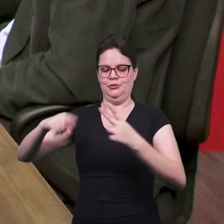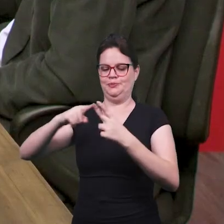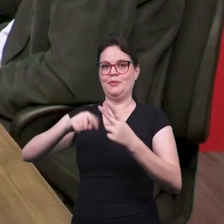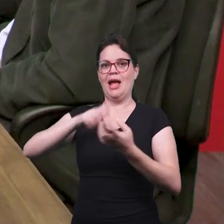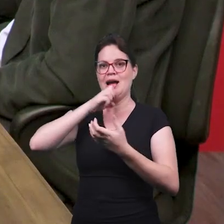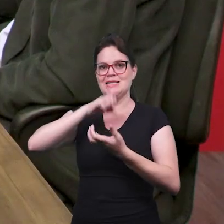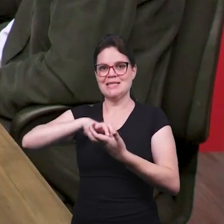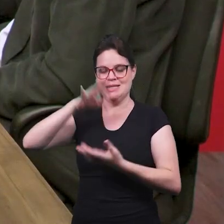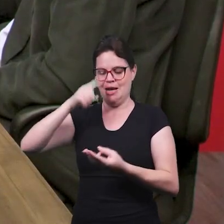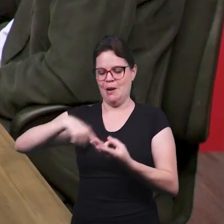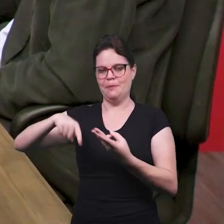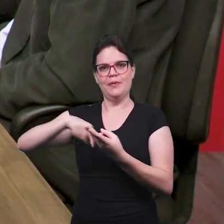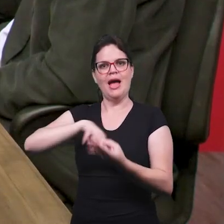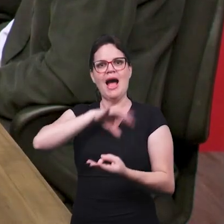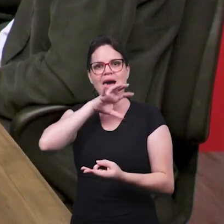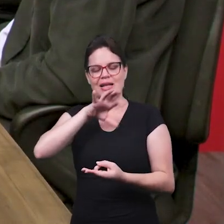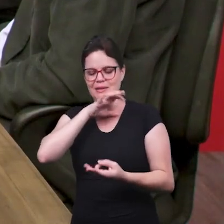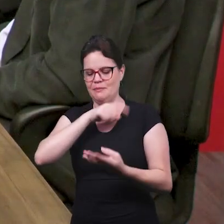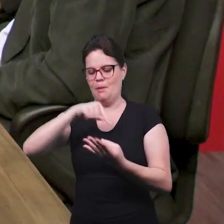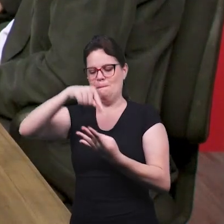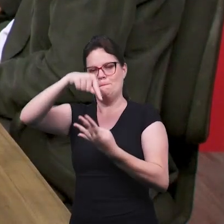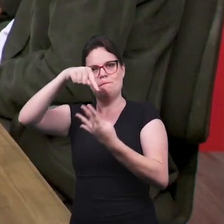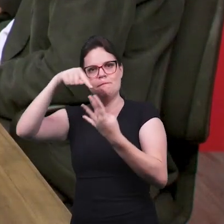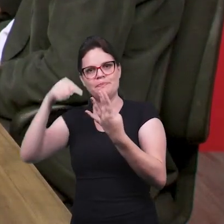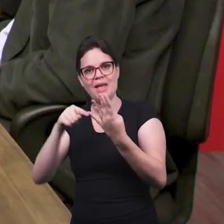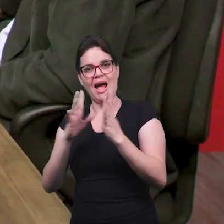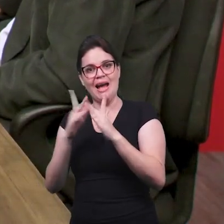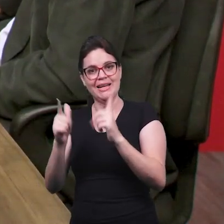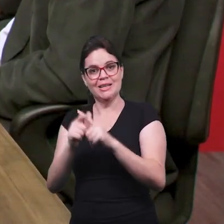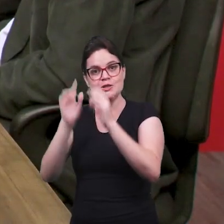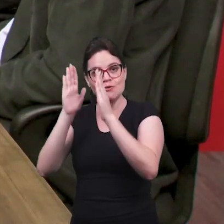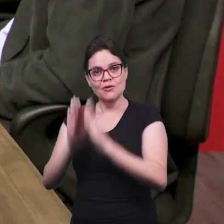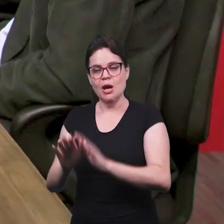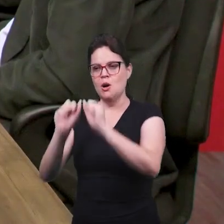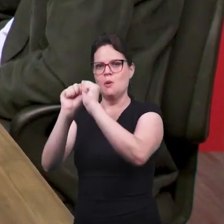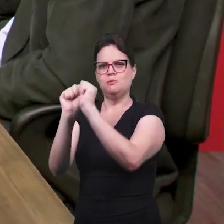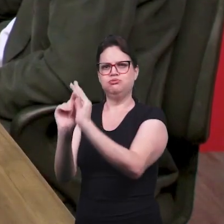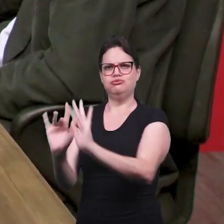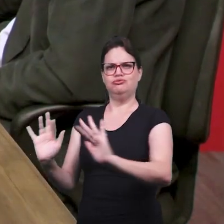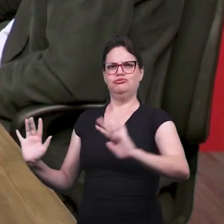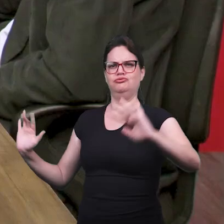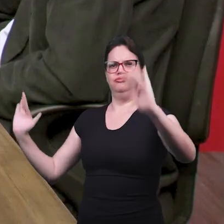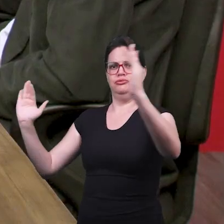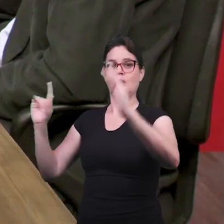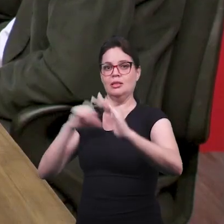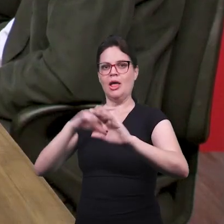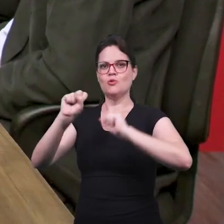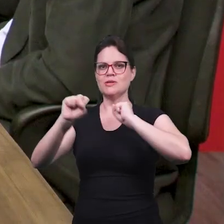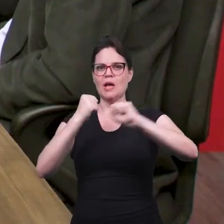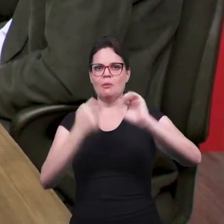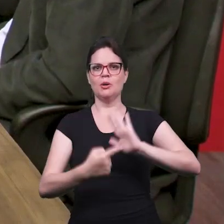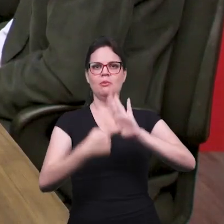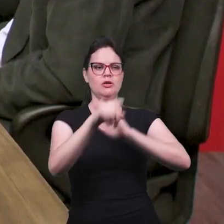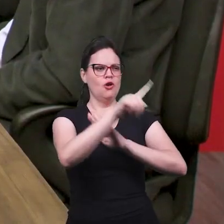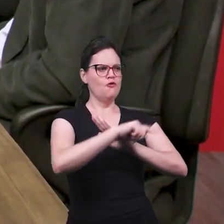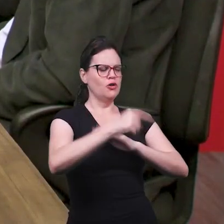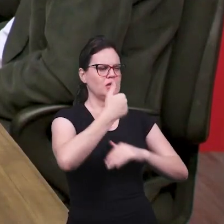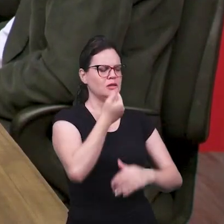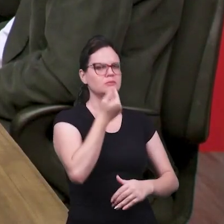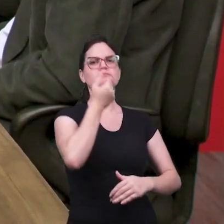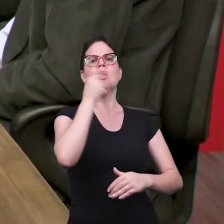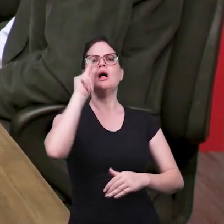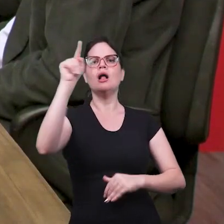glorificar o nome do Senhor. E até tem um texto em Salmos, né, que fala assim: levantai, ó portas, as vossas cabeças, que entrará o Rei da Glória. Você vê